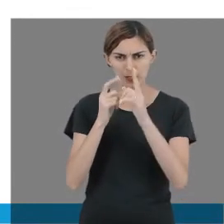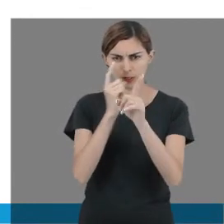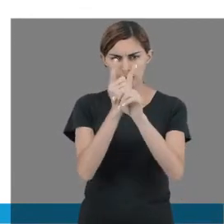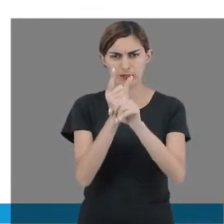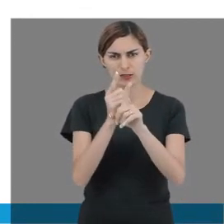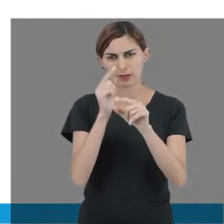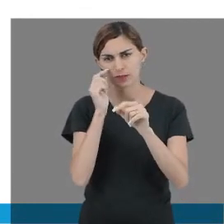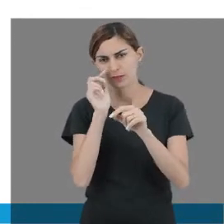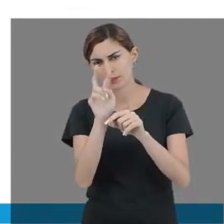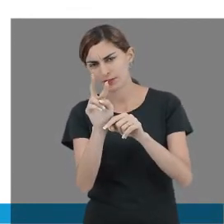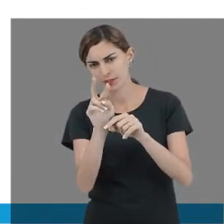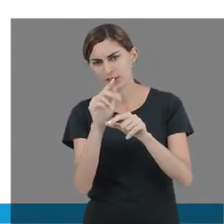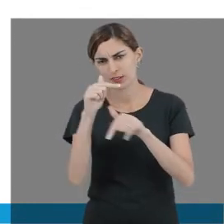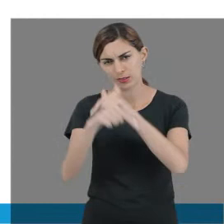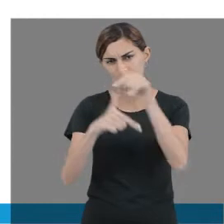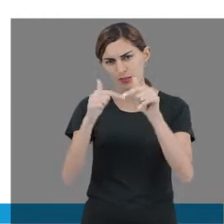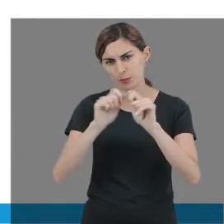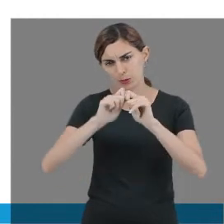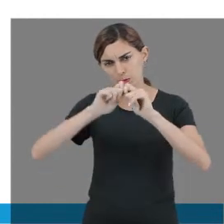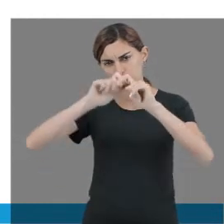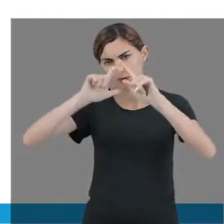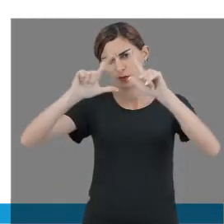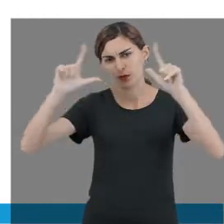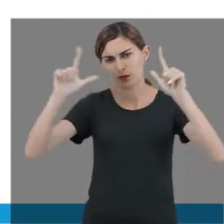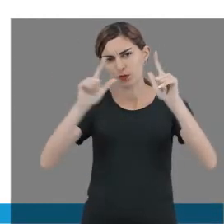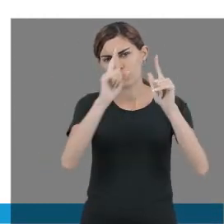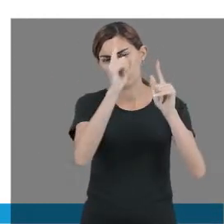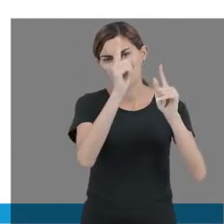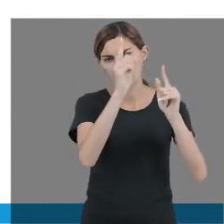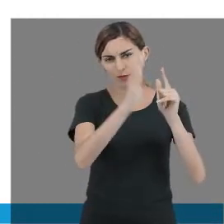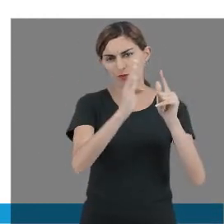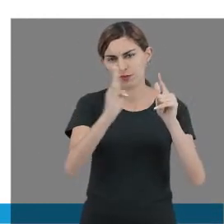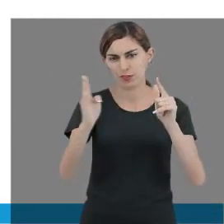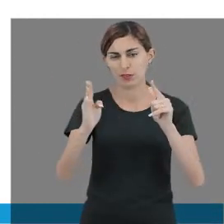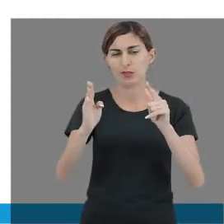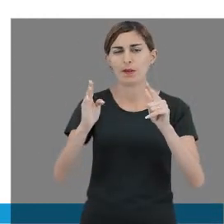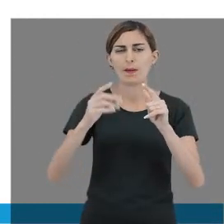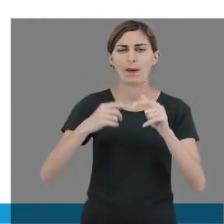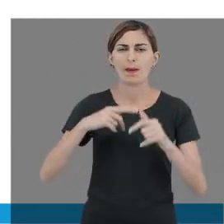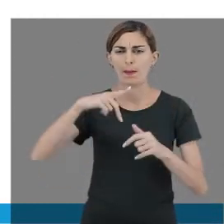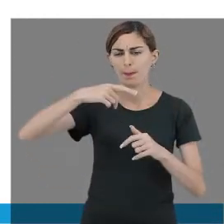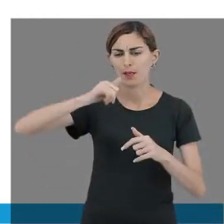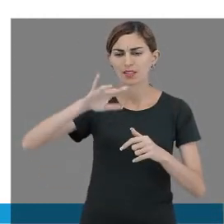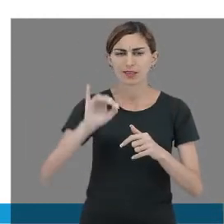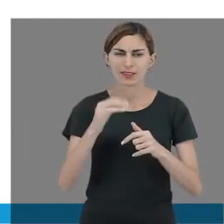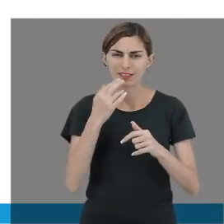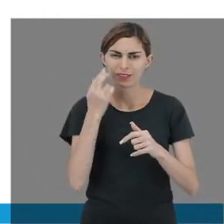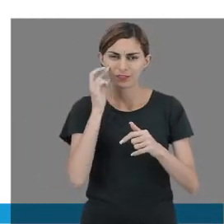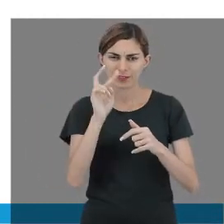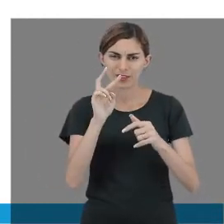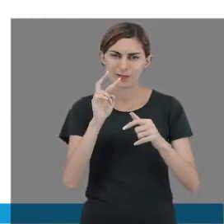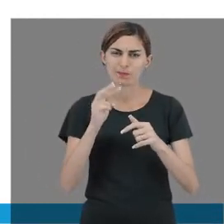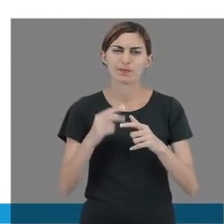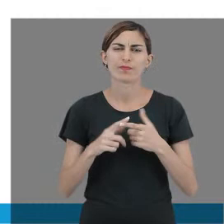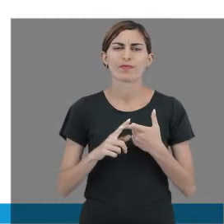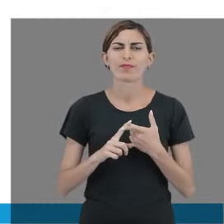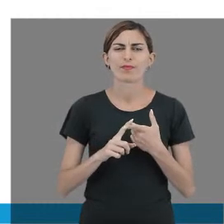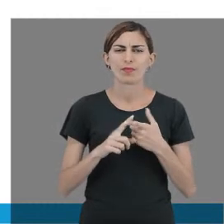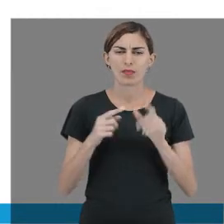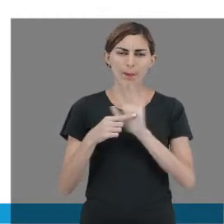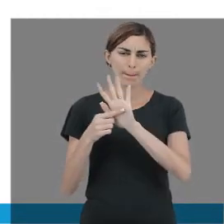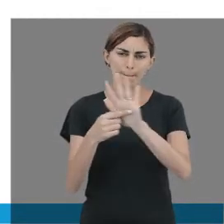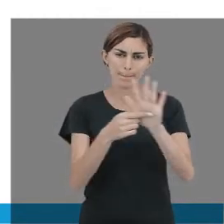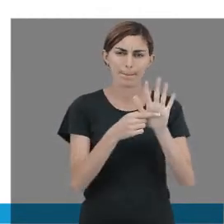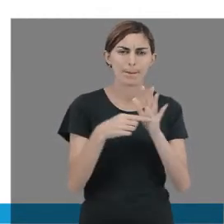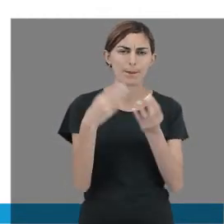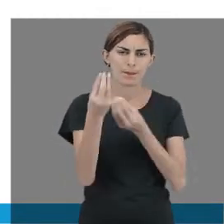agora maior, com 10 casos, mostrando grande parte desses pacientes que foram a óbito precoce, e aí a gente vê uma artrogripose grave, mostrando que eles